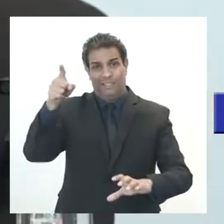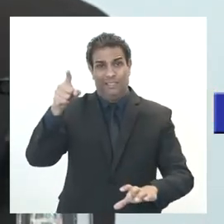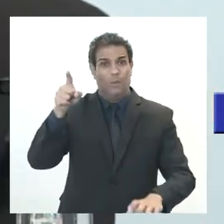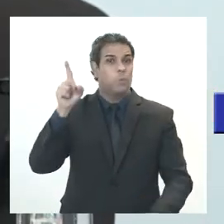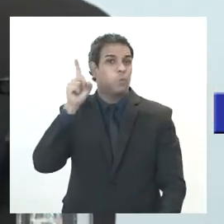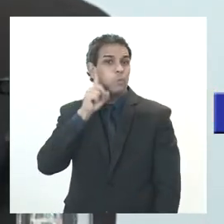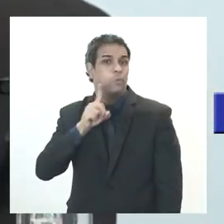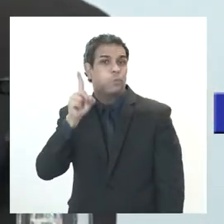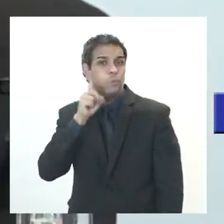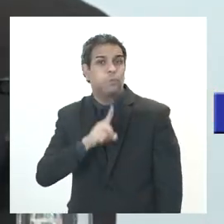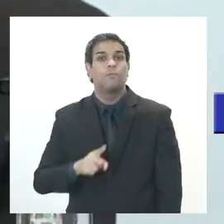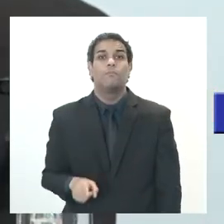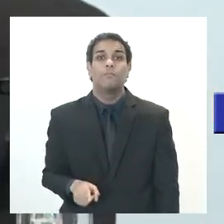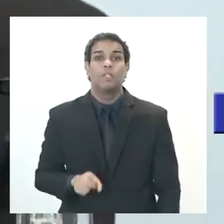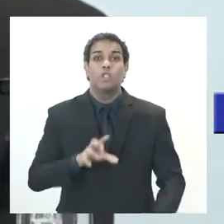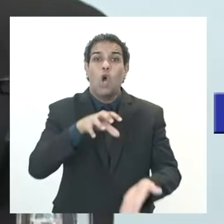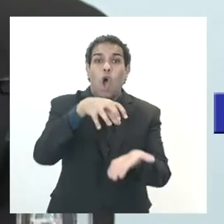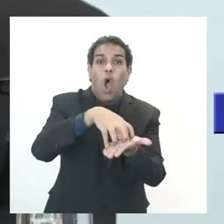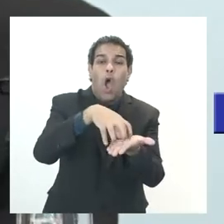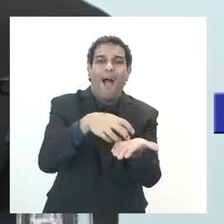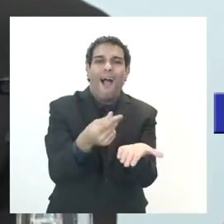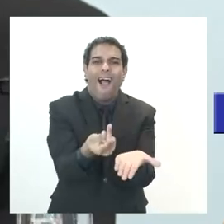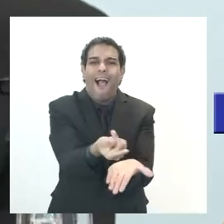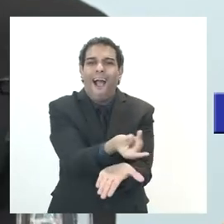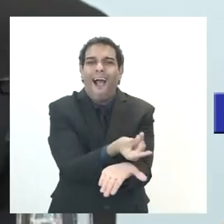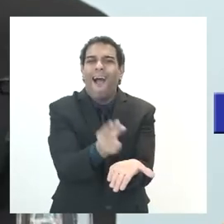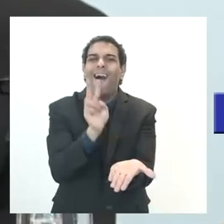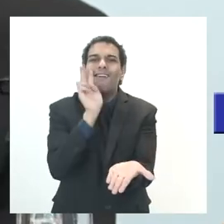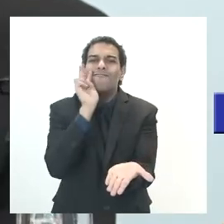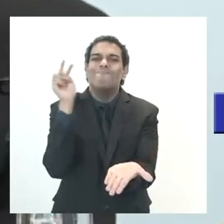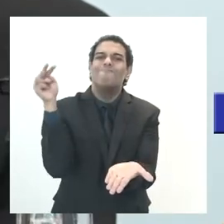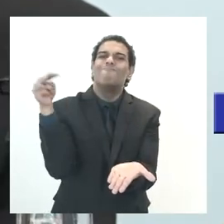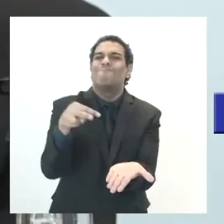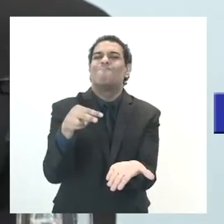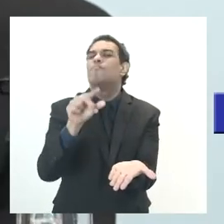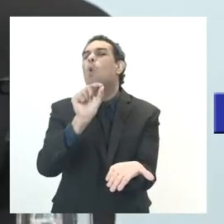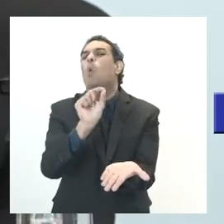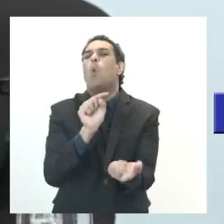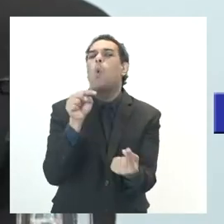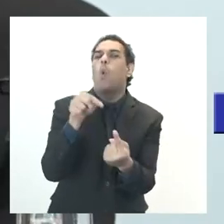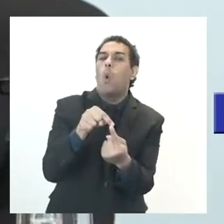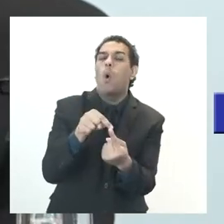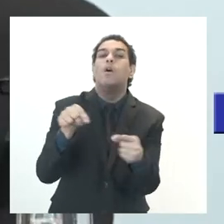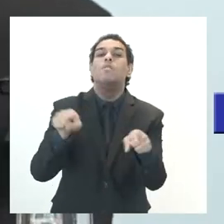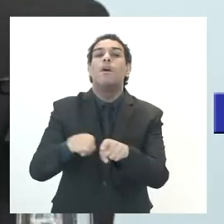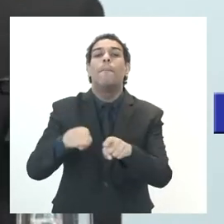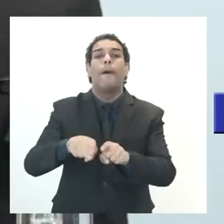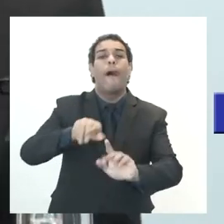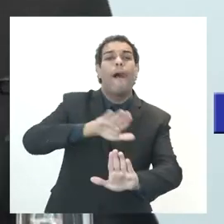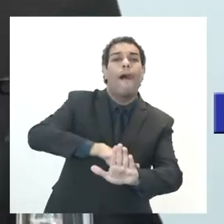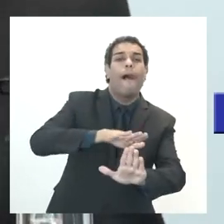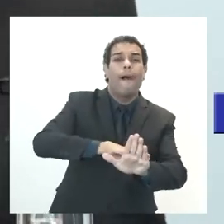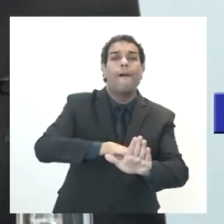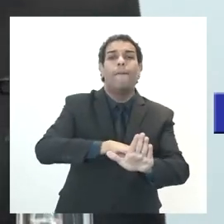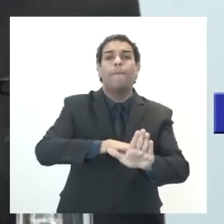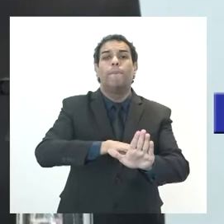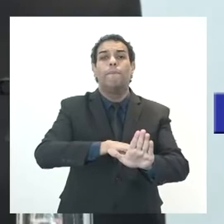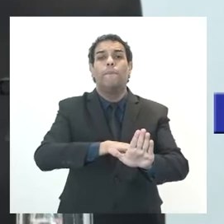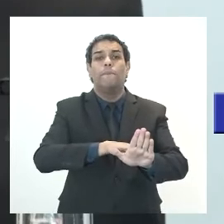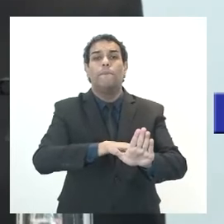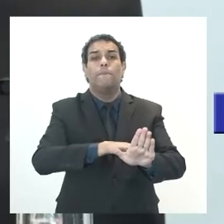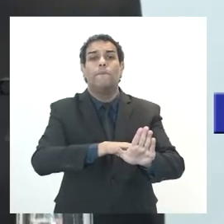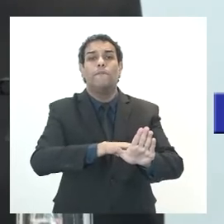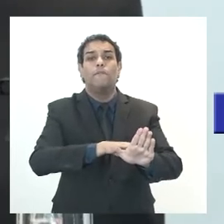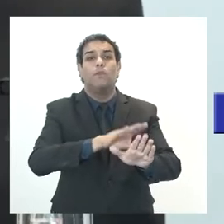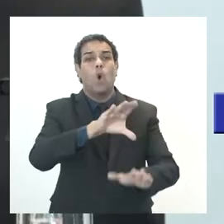estado americano o centro do capitalismo Mundial e os correios são controlados pelo